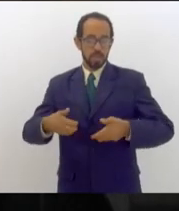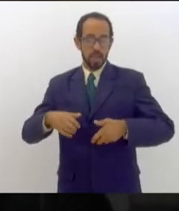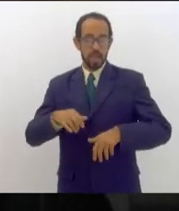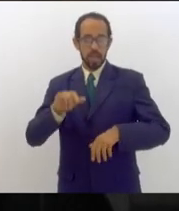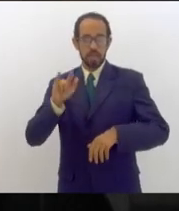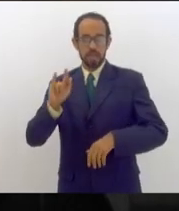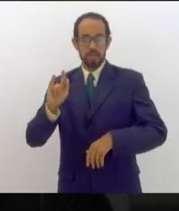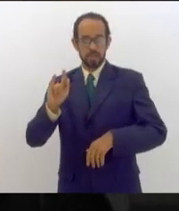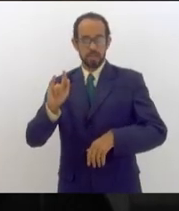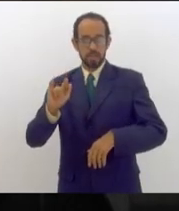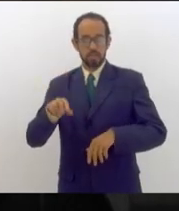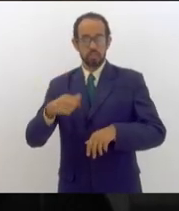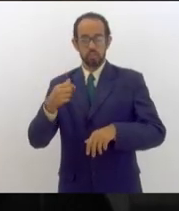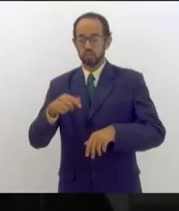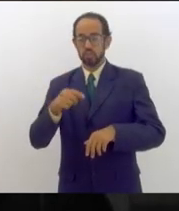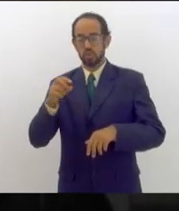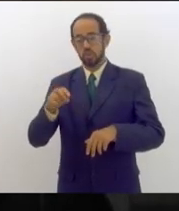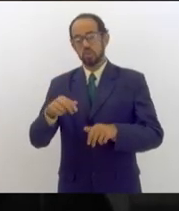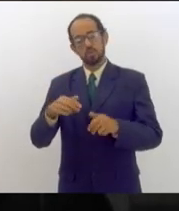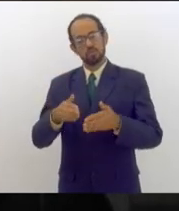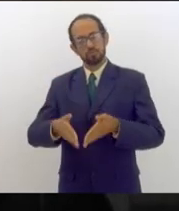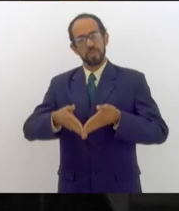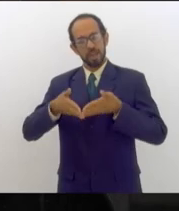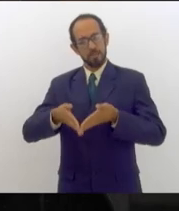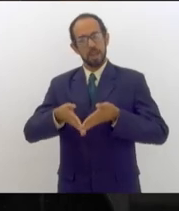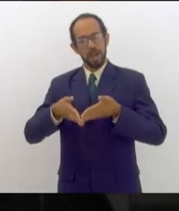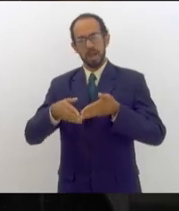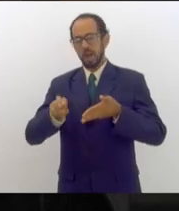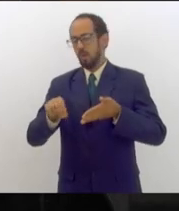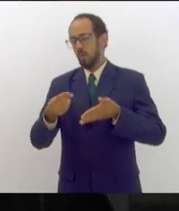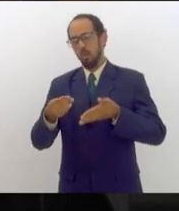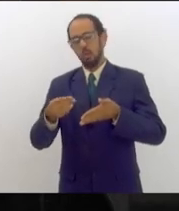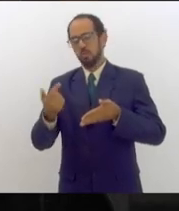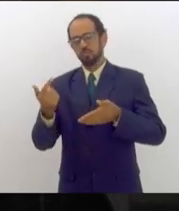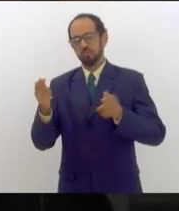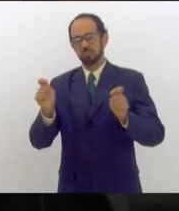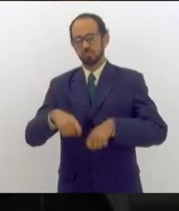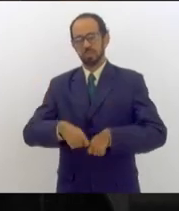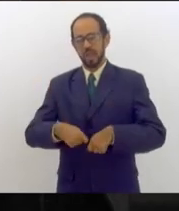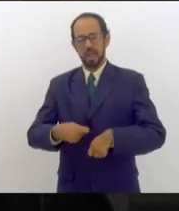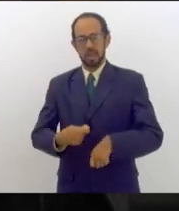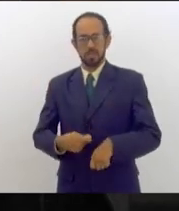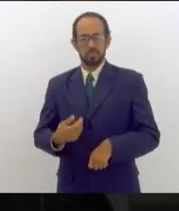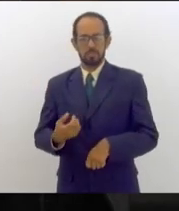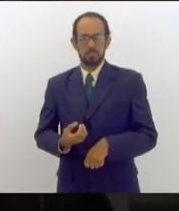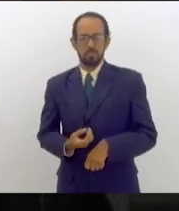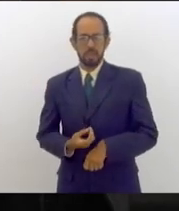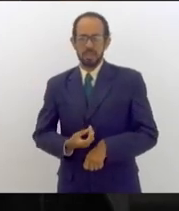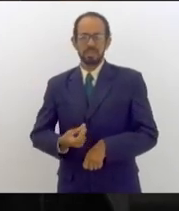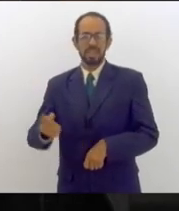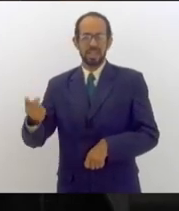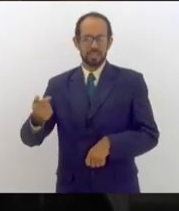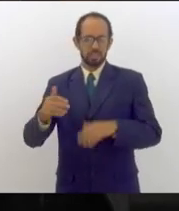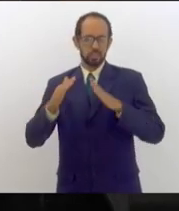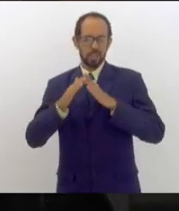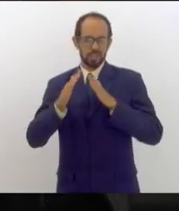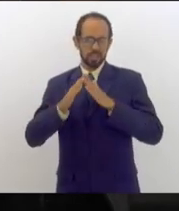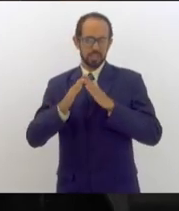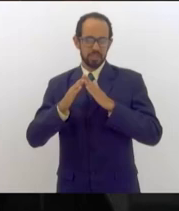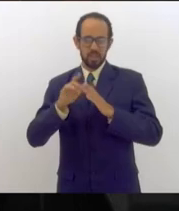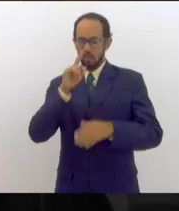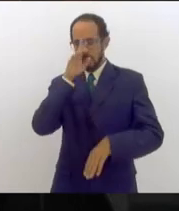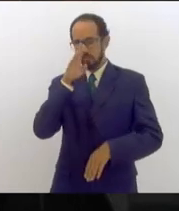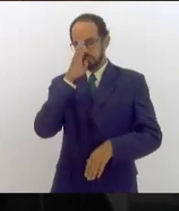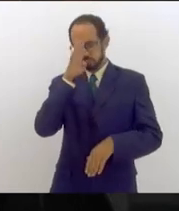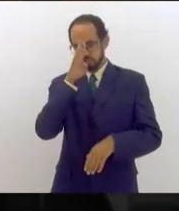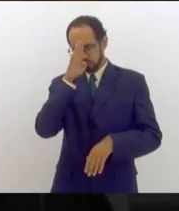ou pega barca ou não tem como sair de casa é indecente é indecente que o